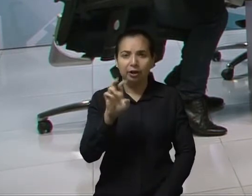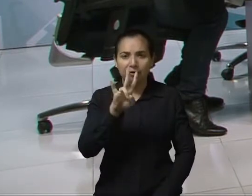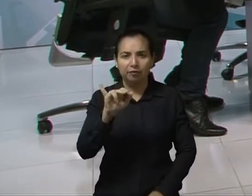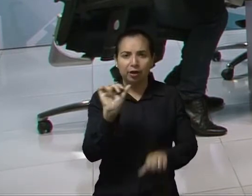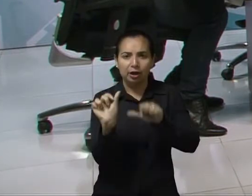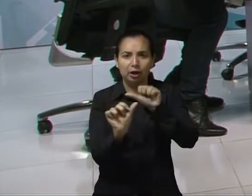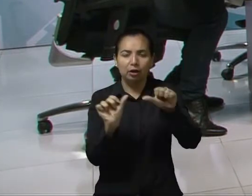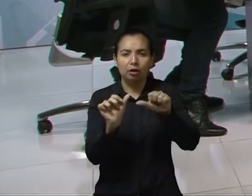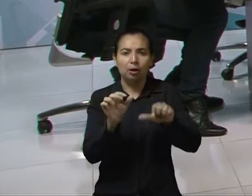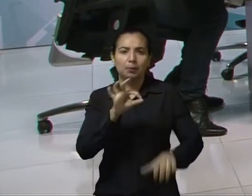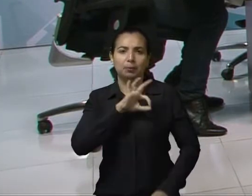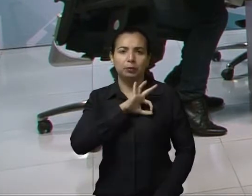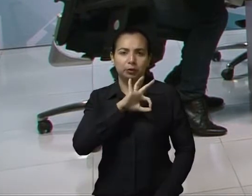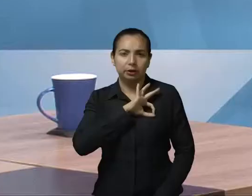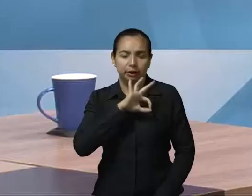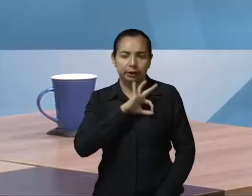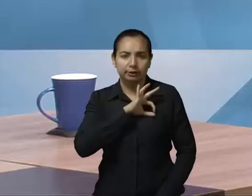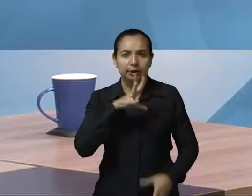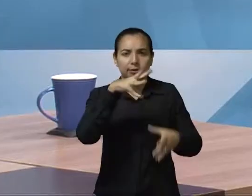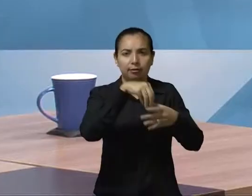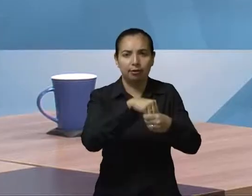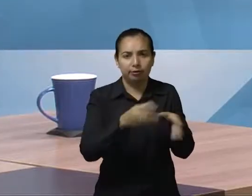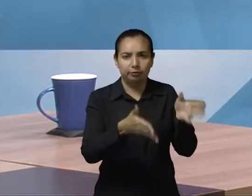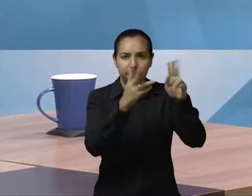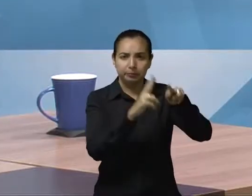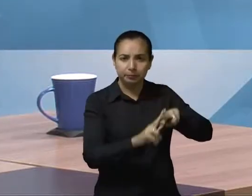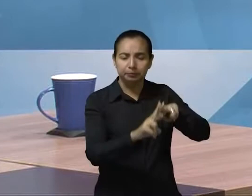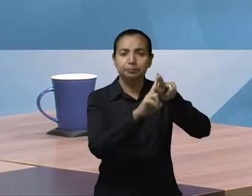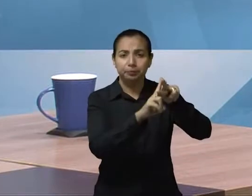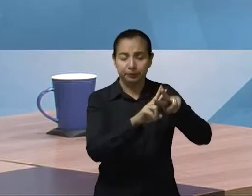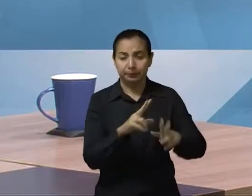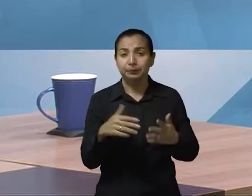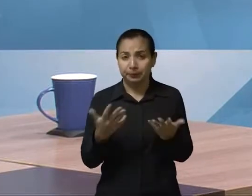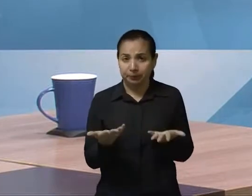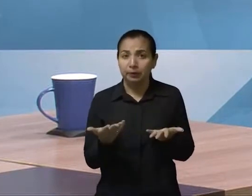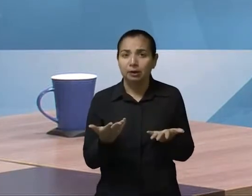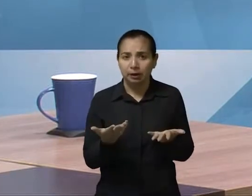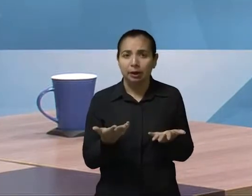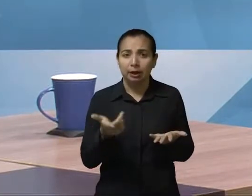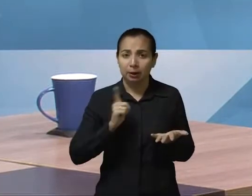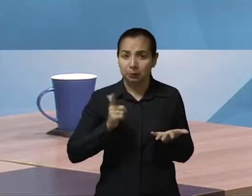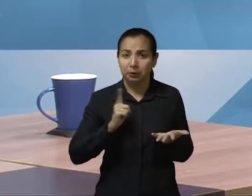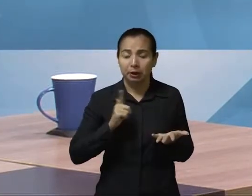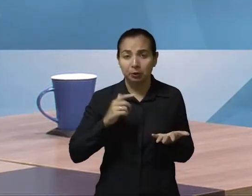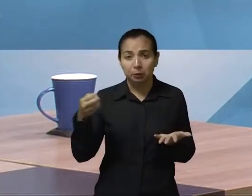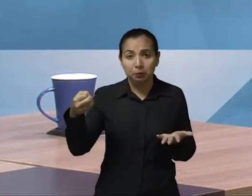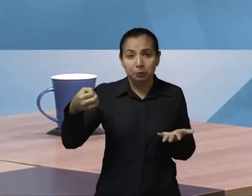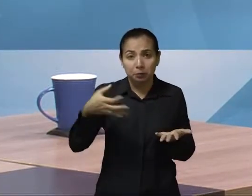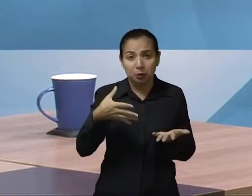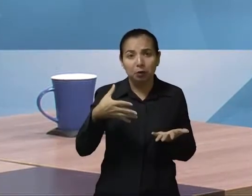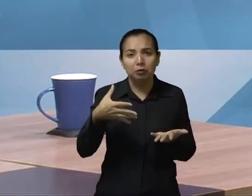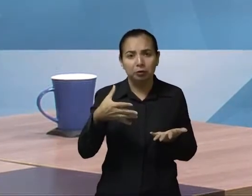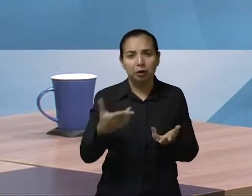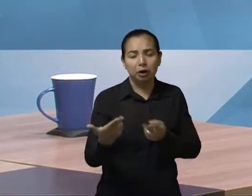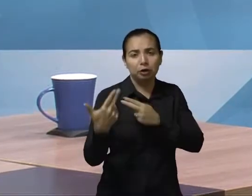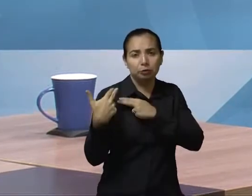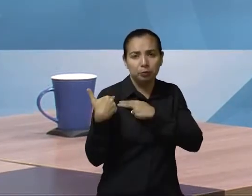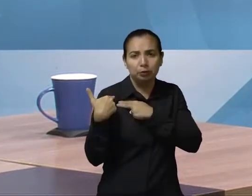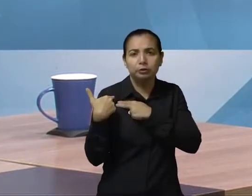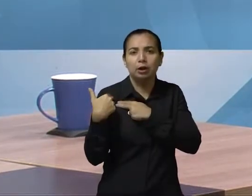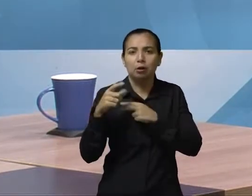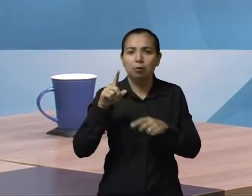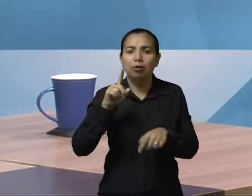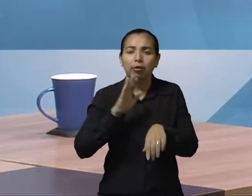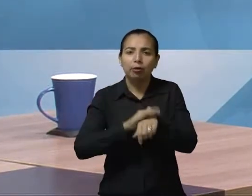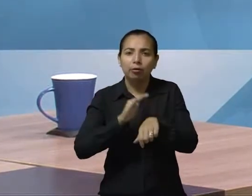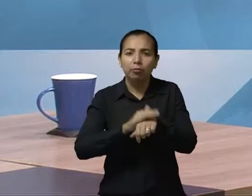em polícia penitenciária, dando, portanto, a essa categoria toda a autonomia para